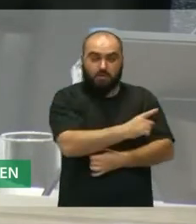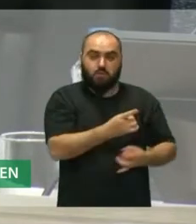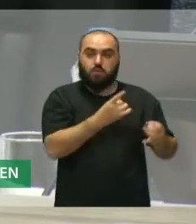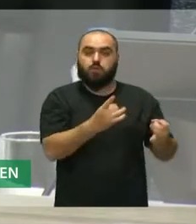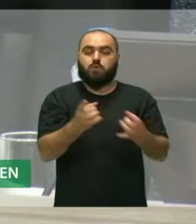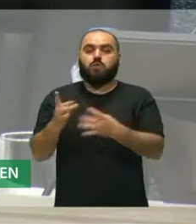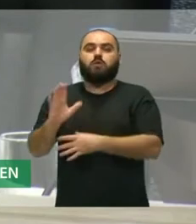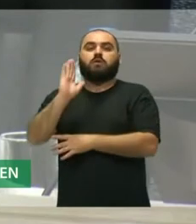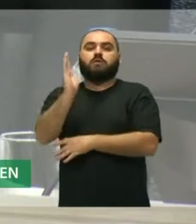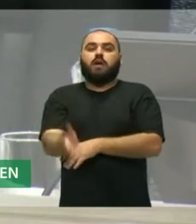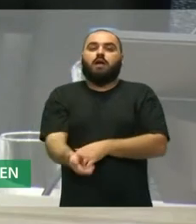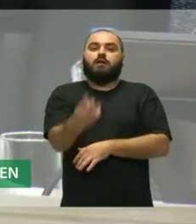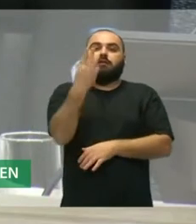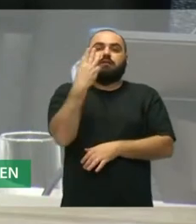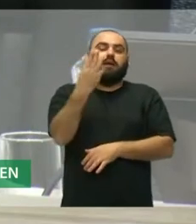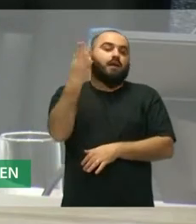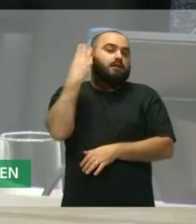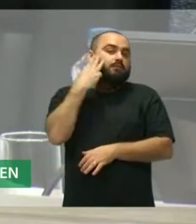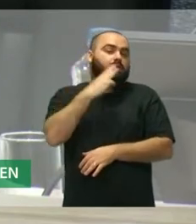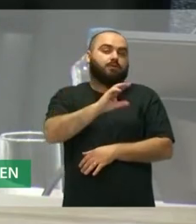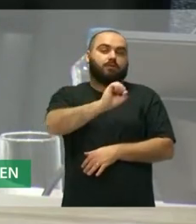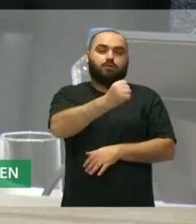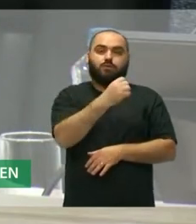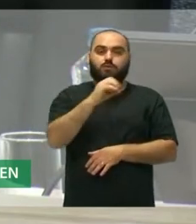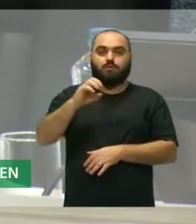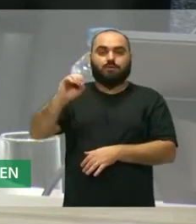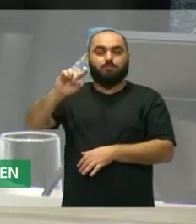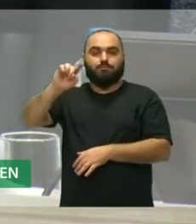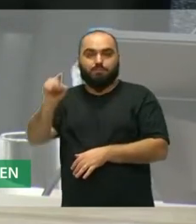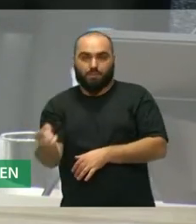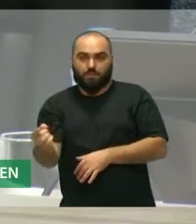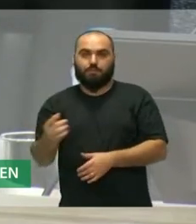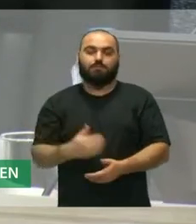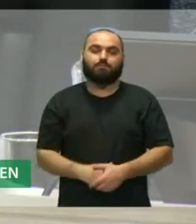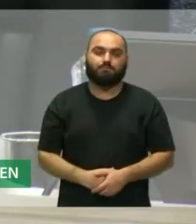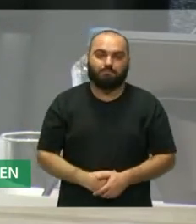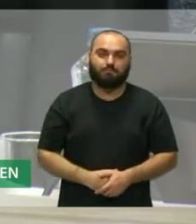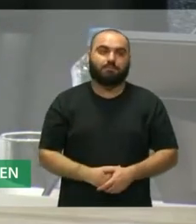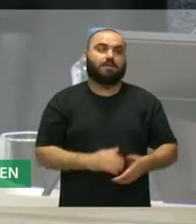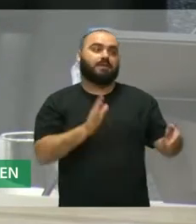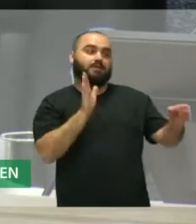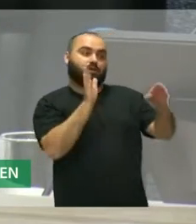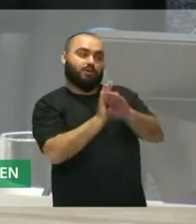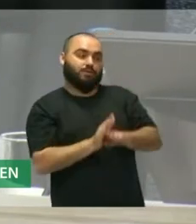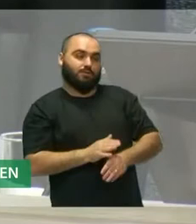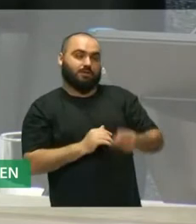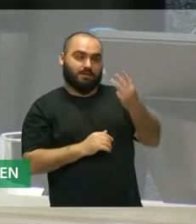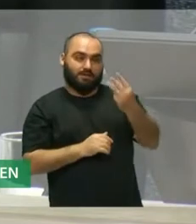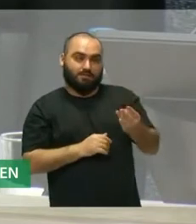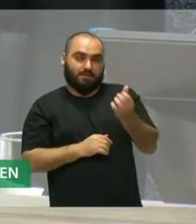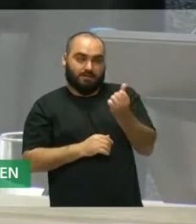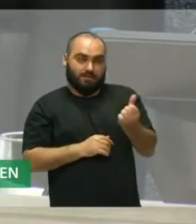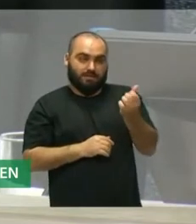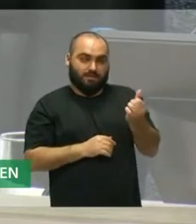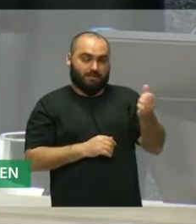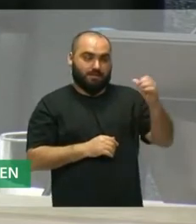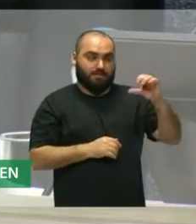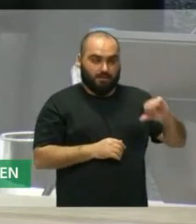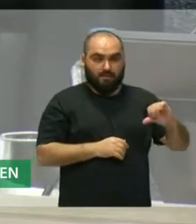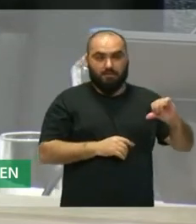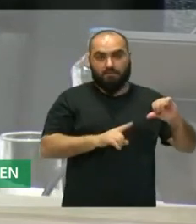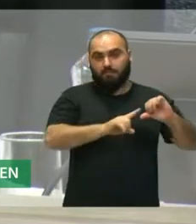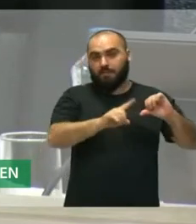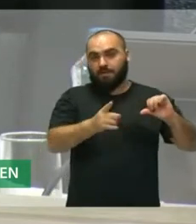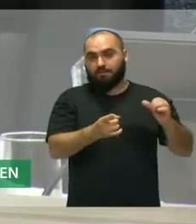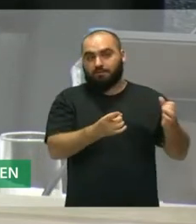já chegamos a 3 milhões e 800 mil. Então, nós recebemos 3 milhões e 699, mas esses grandes